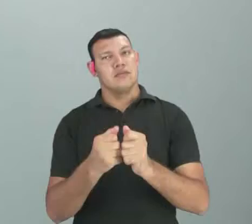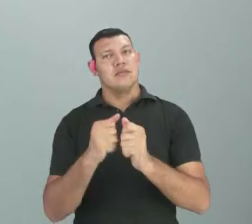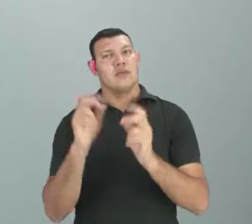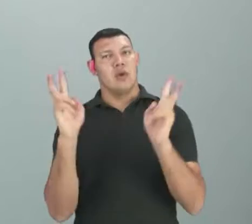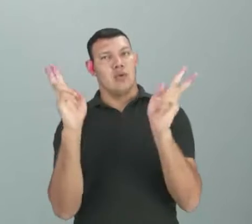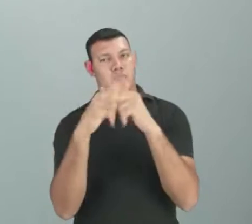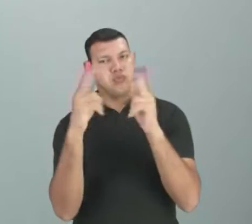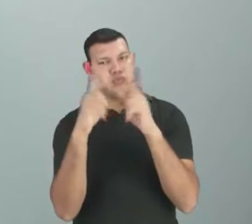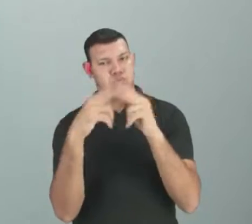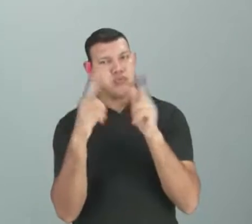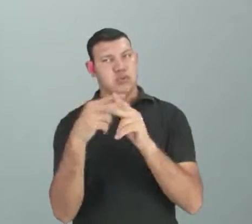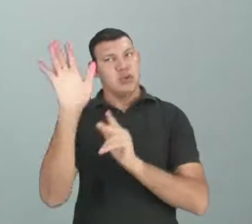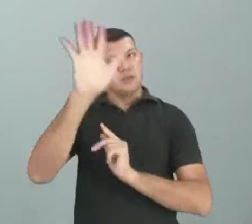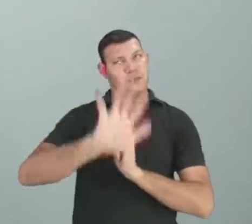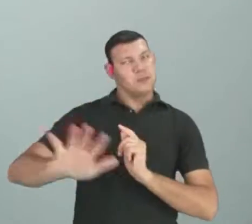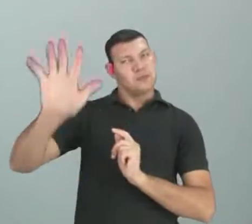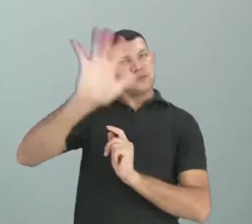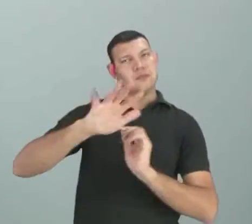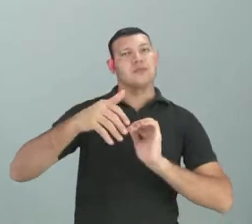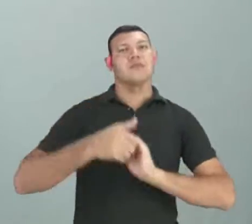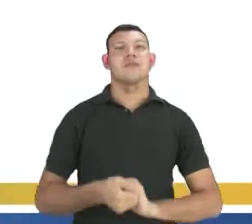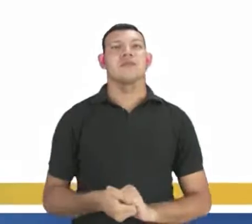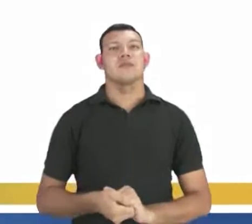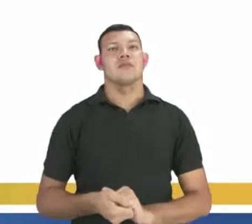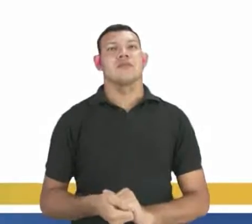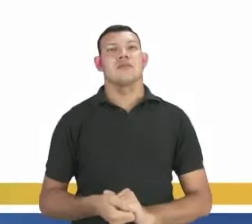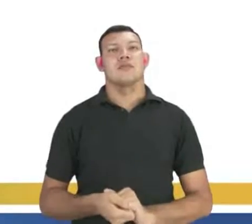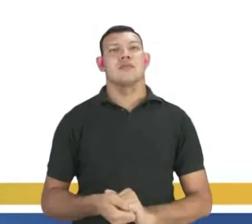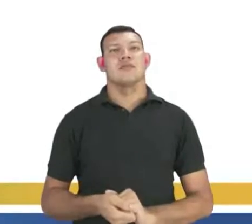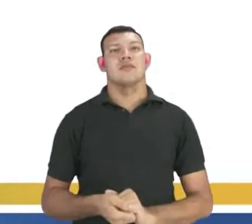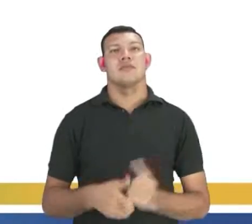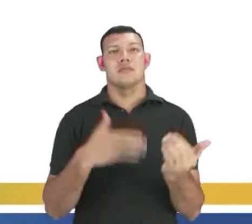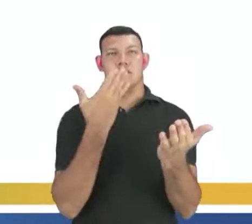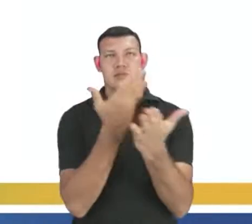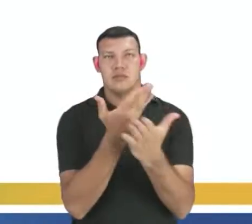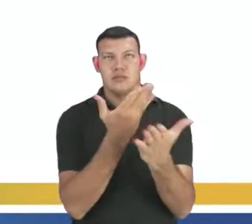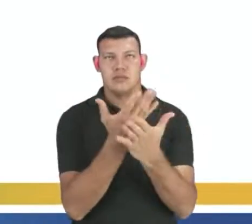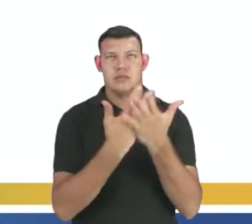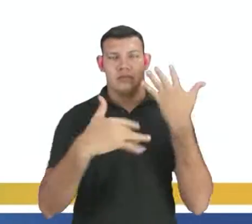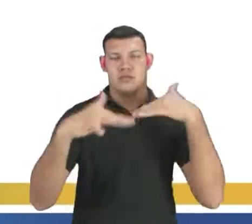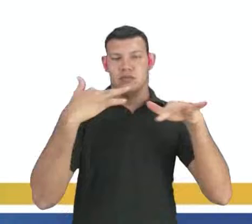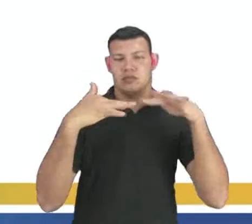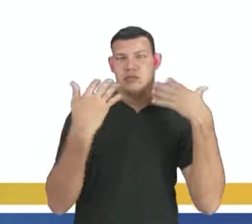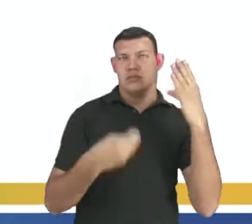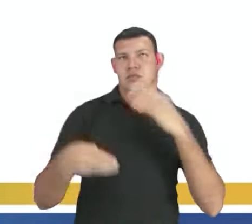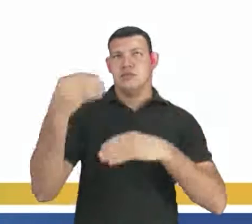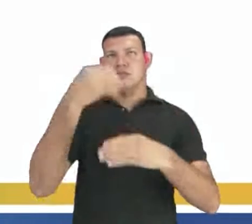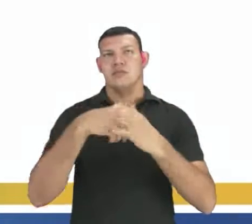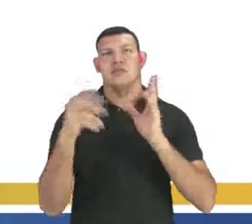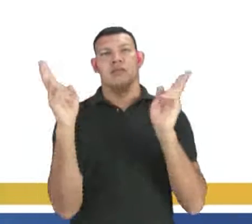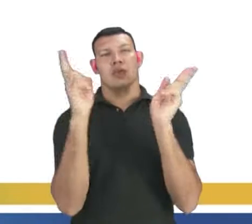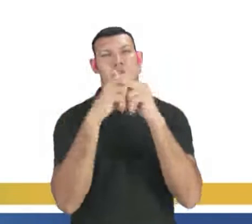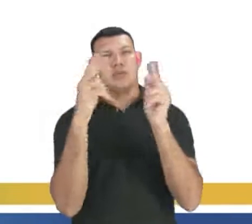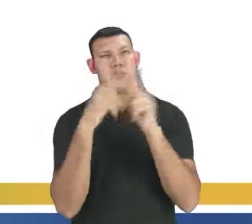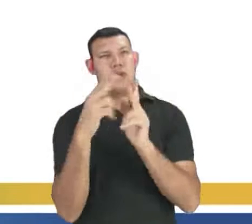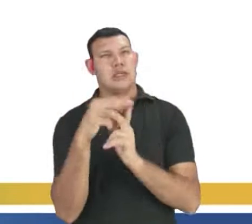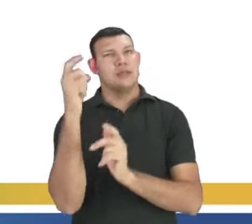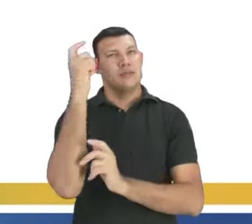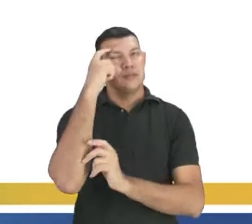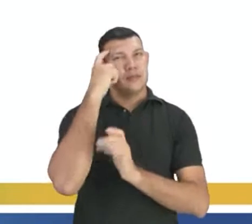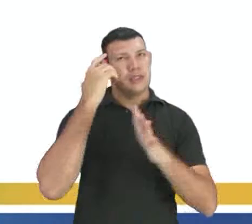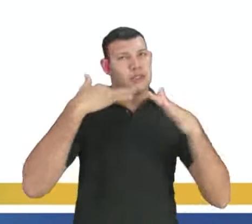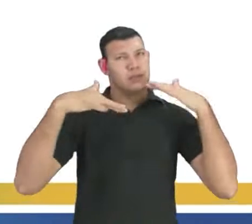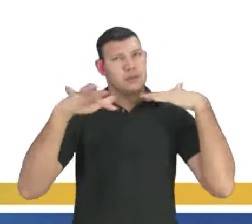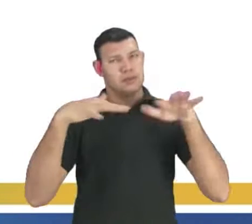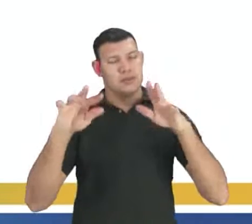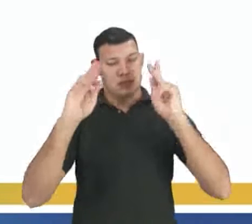a gente generaliza. Estudos dos movimentos dentro das lutas, né? Pensando no movimento humano